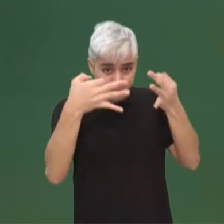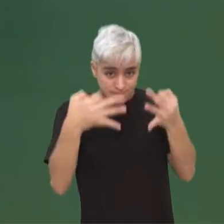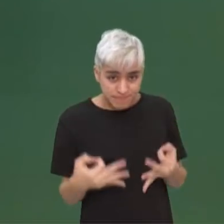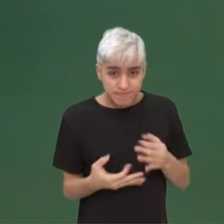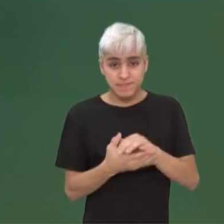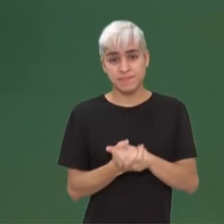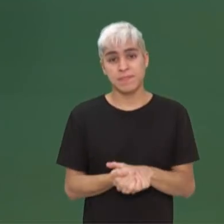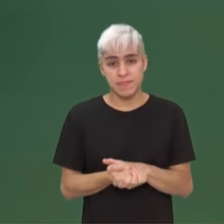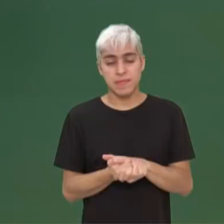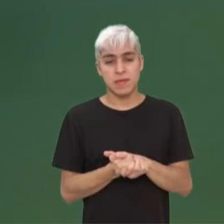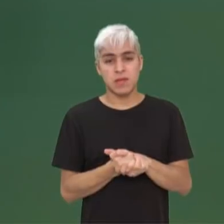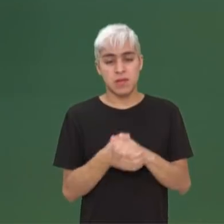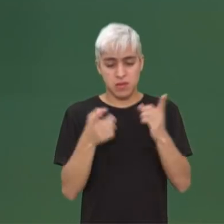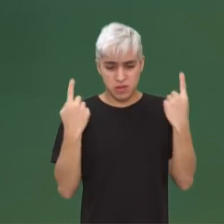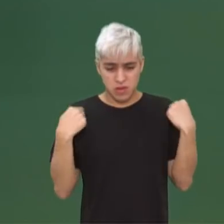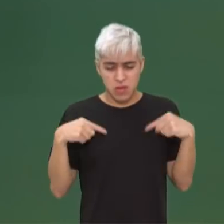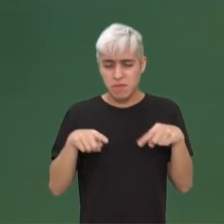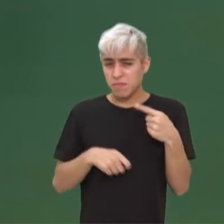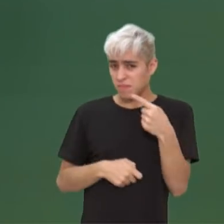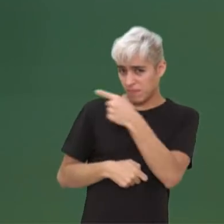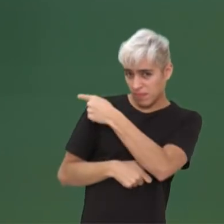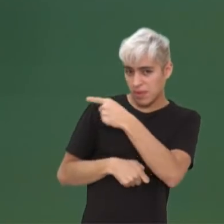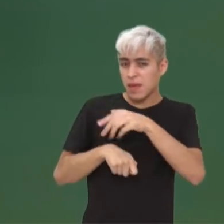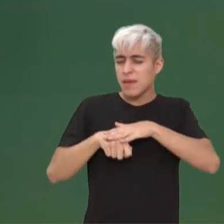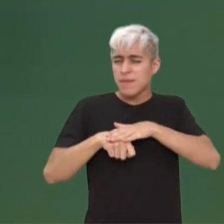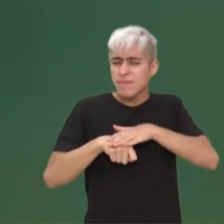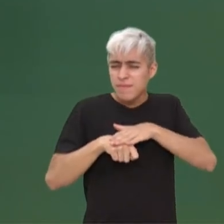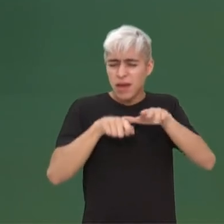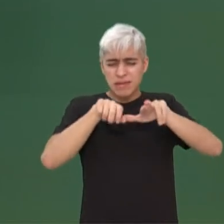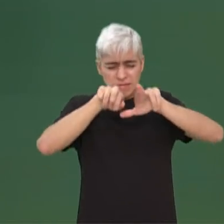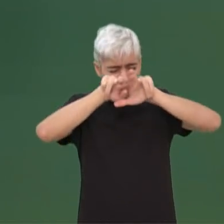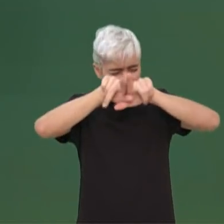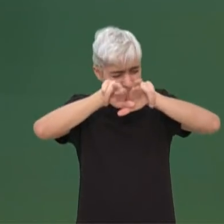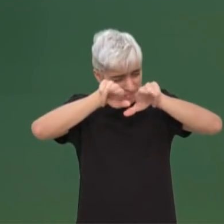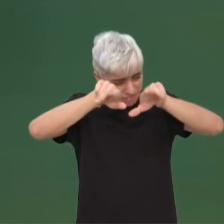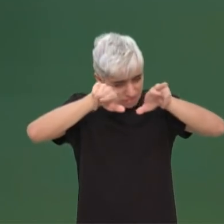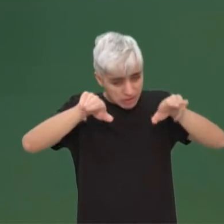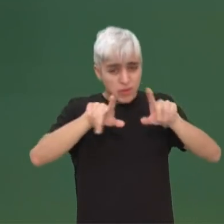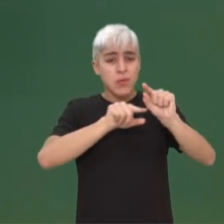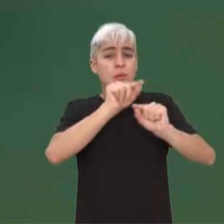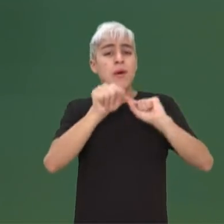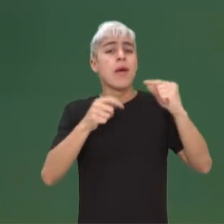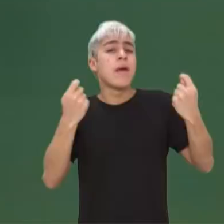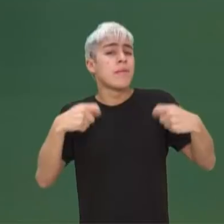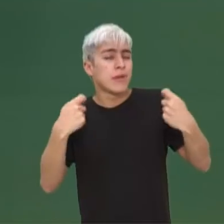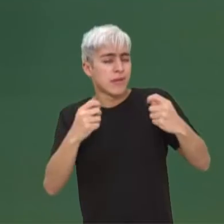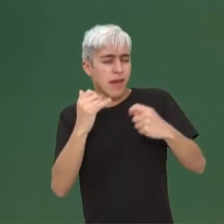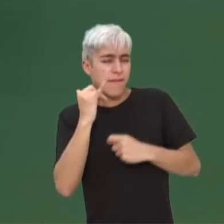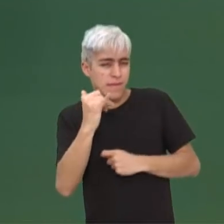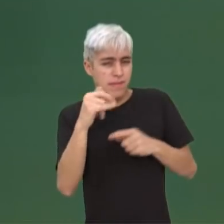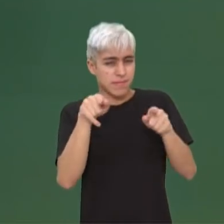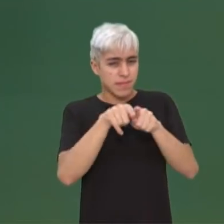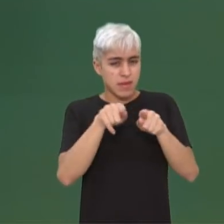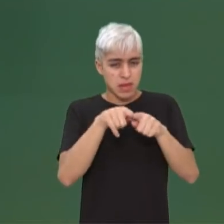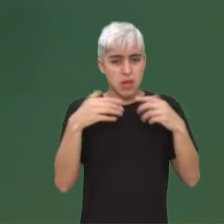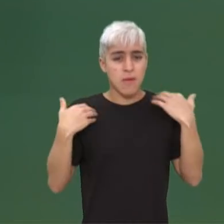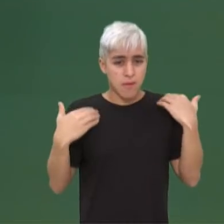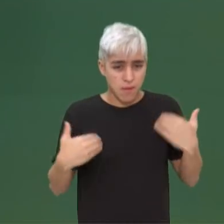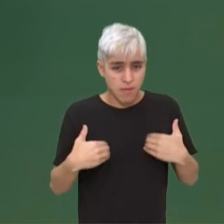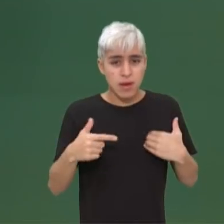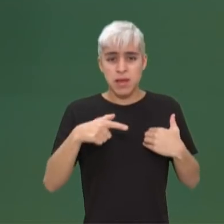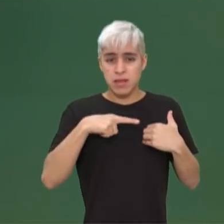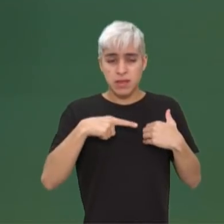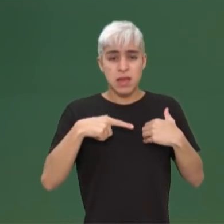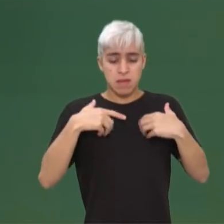Os exercícios de alongamento, eles são os mais diversos possíveis. E é preciso dizer também que o nosso corpo ele é dividido entre